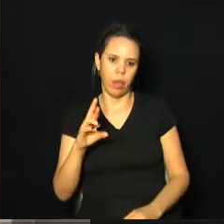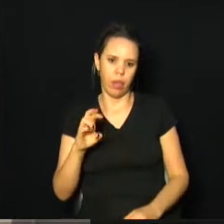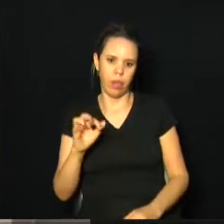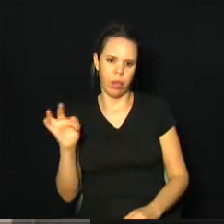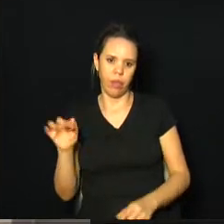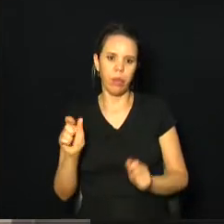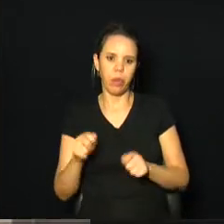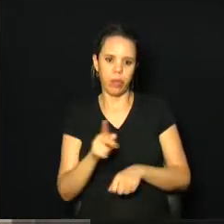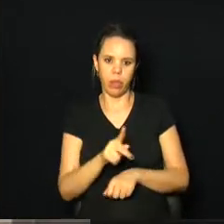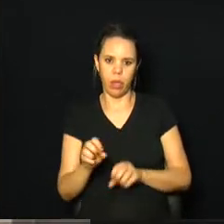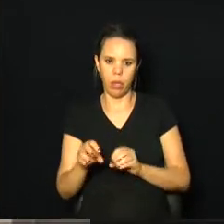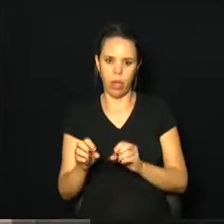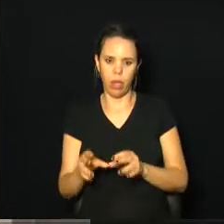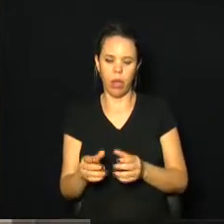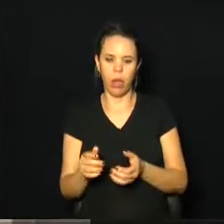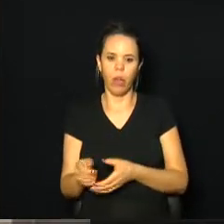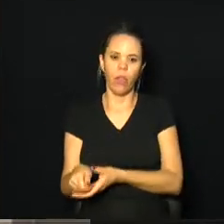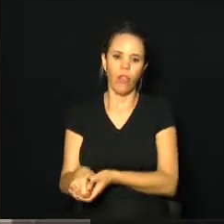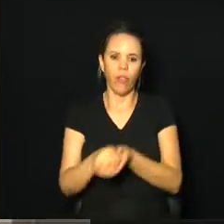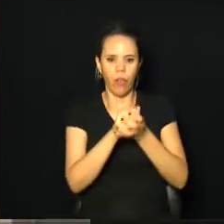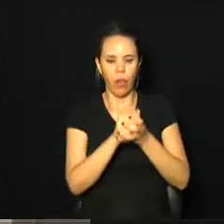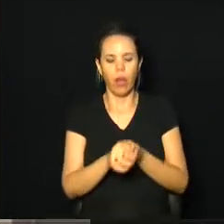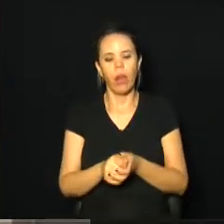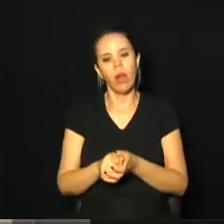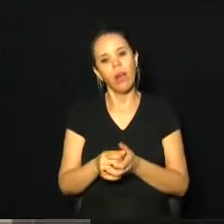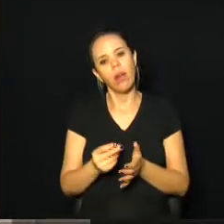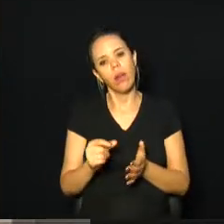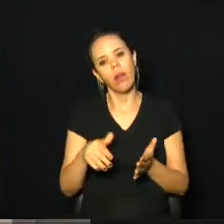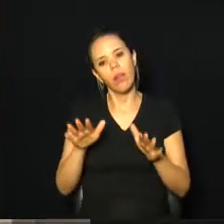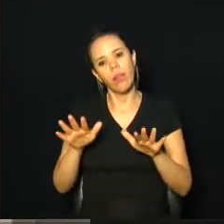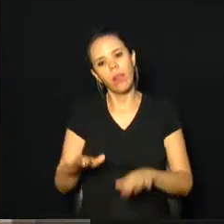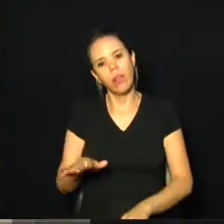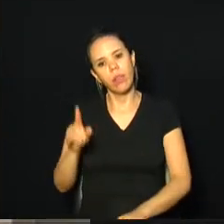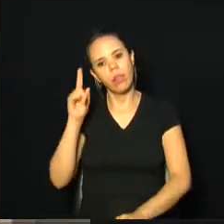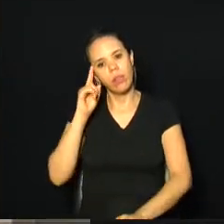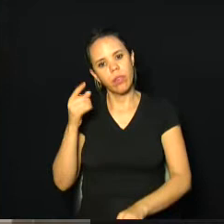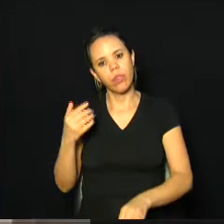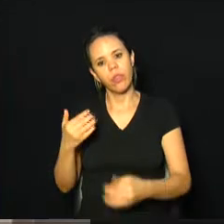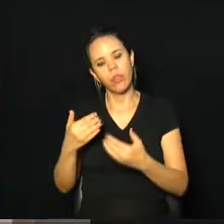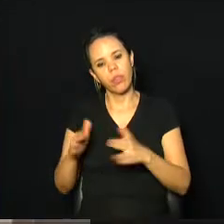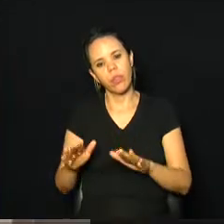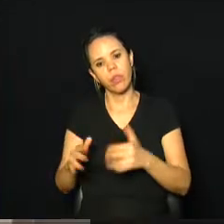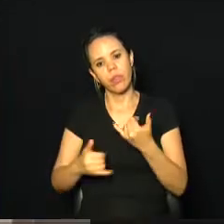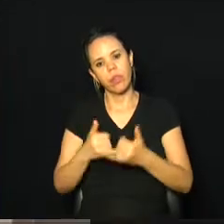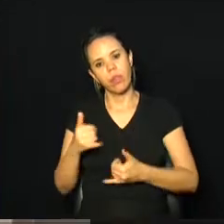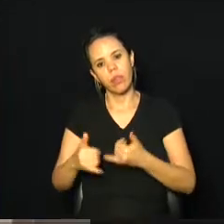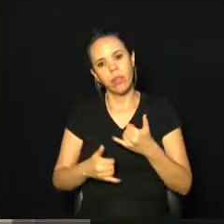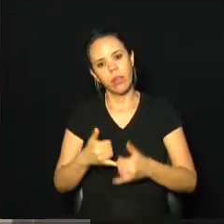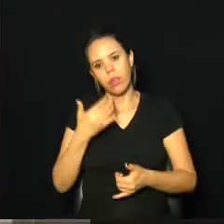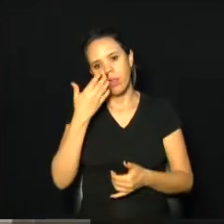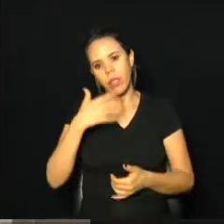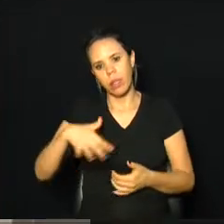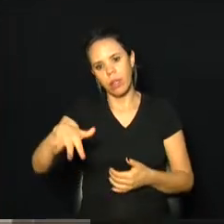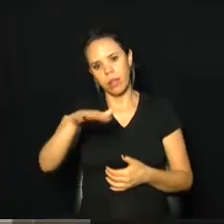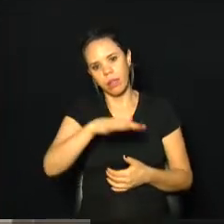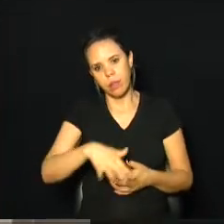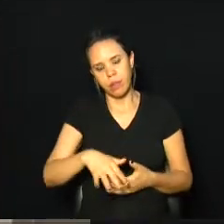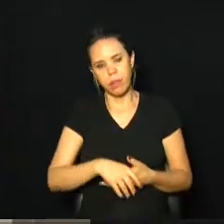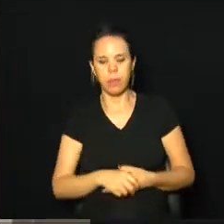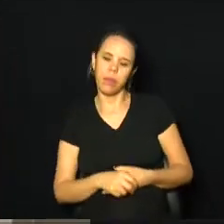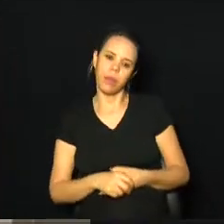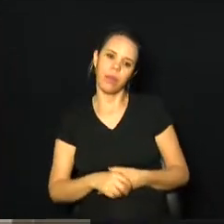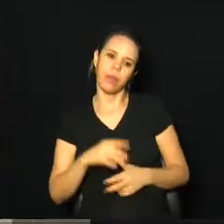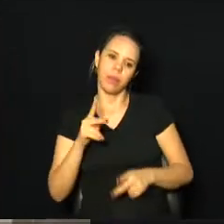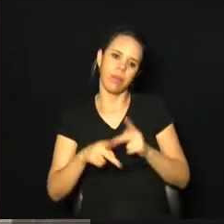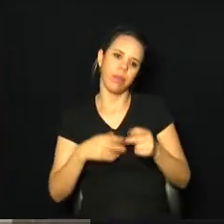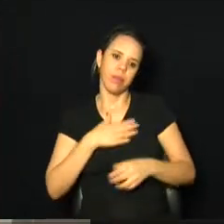aula na área de voleibol. E aí fiquei até no dia do lançamento, fiquei lá brincando com a criançada, e eles, rapaz,